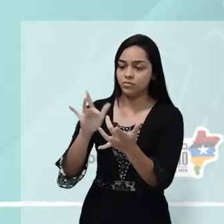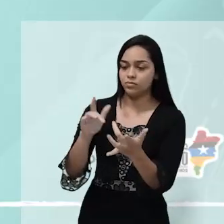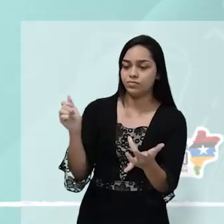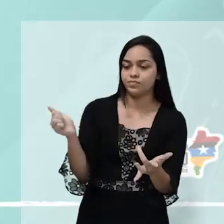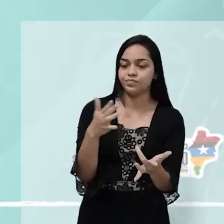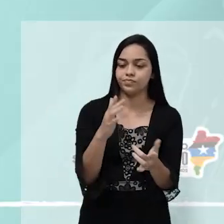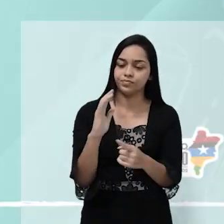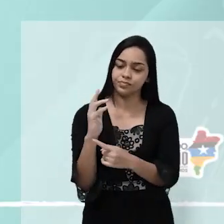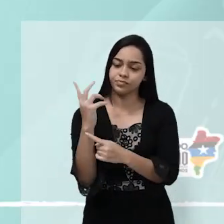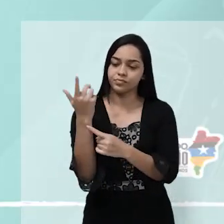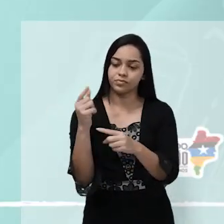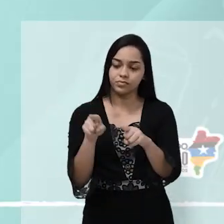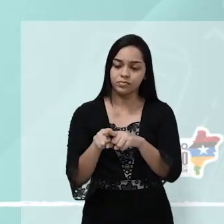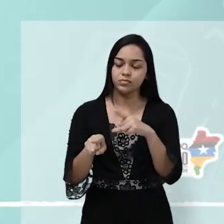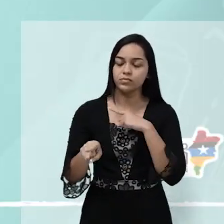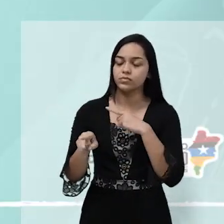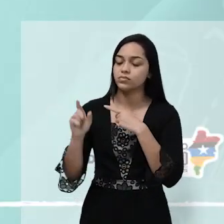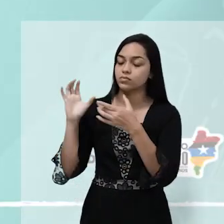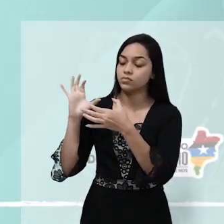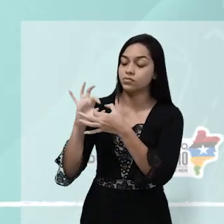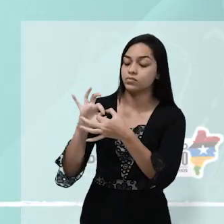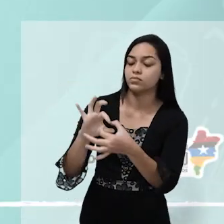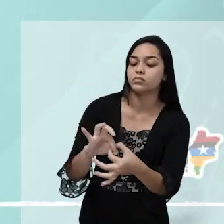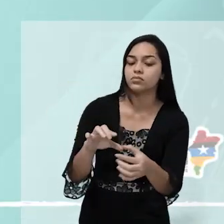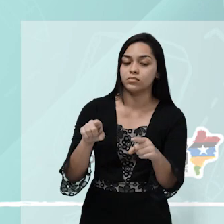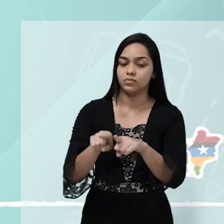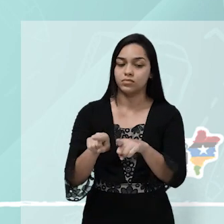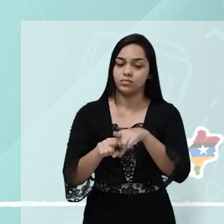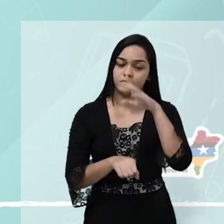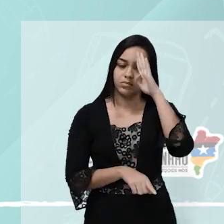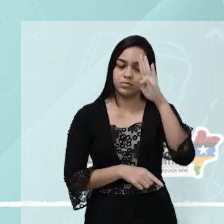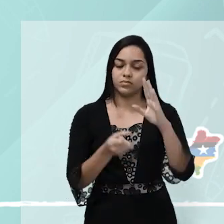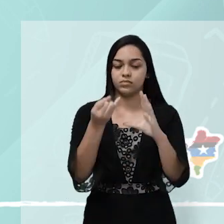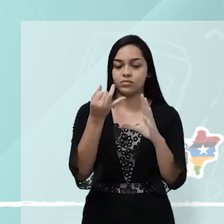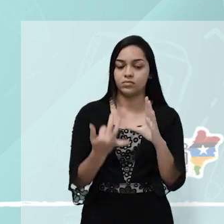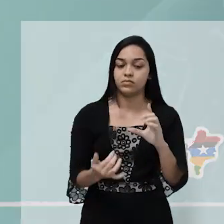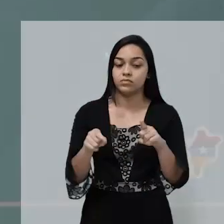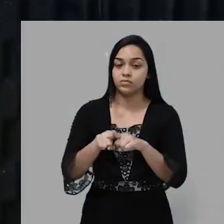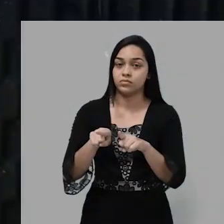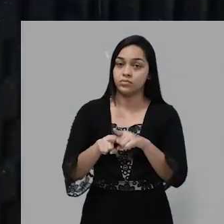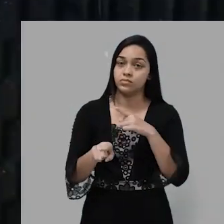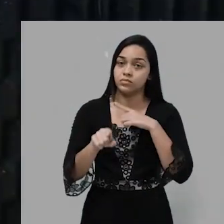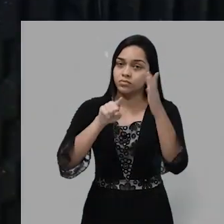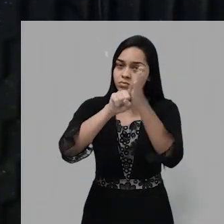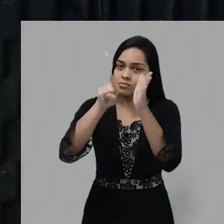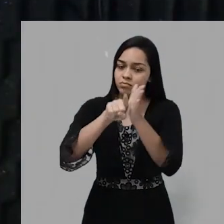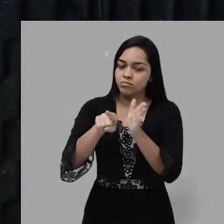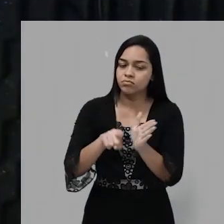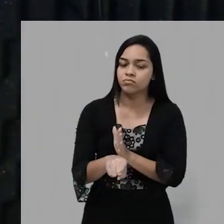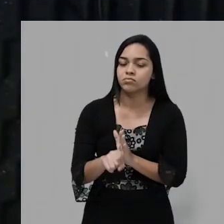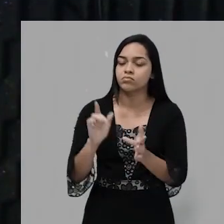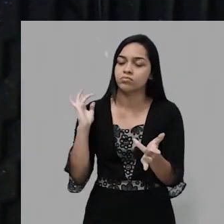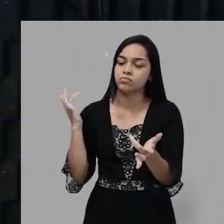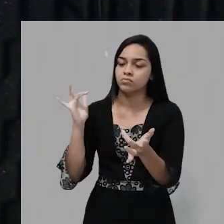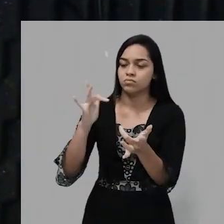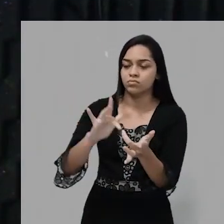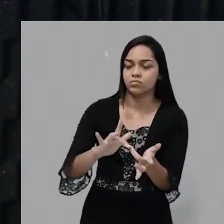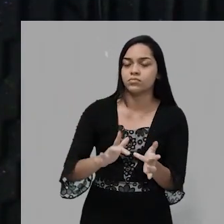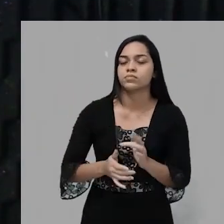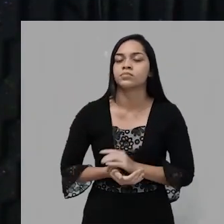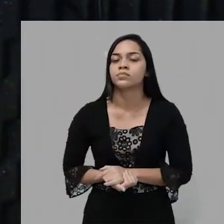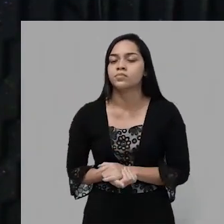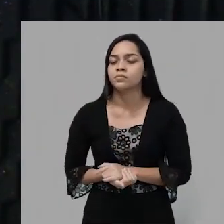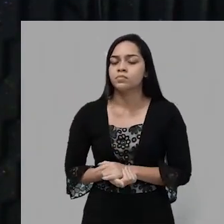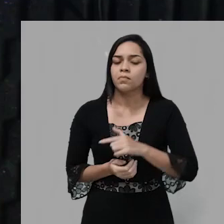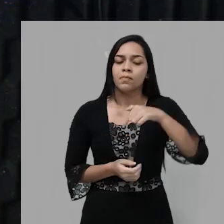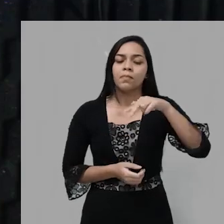arte. Ver um pouquinho sobre a contextualização, as principais características e no final nós vamos fazer um quiz sobre o classicismo.